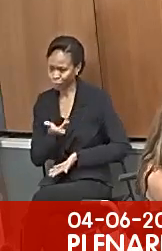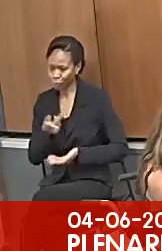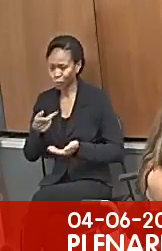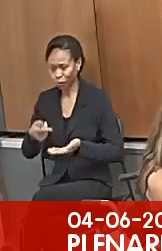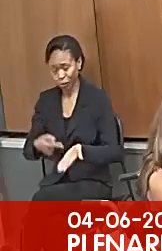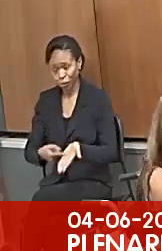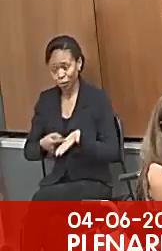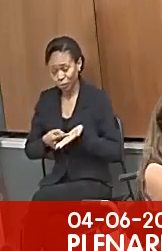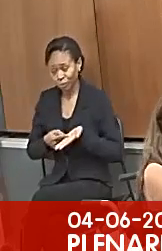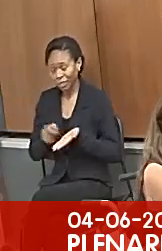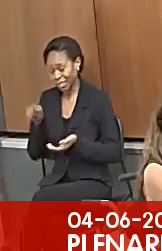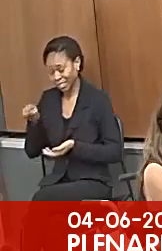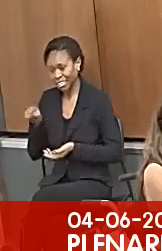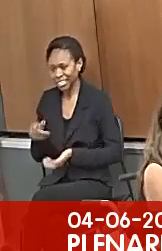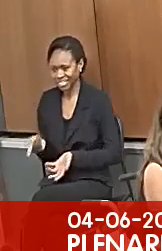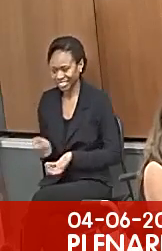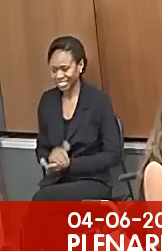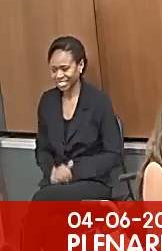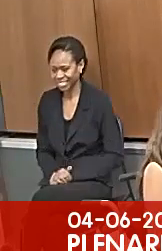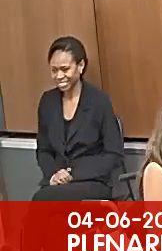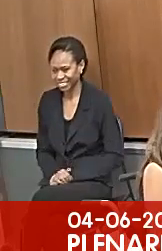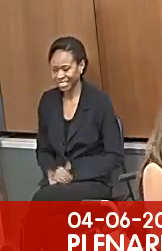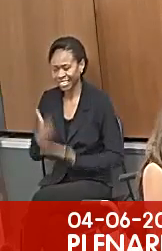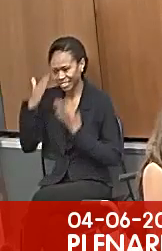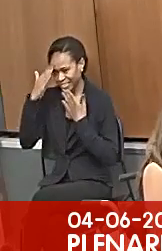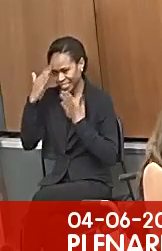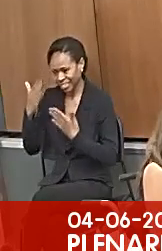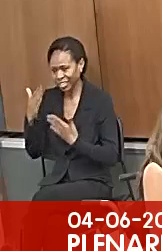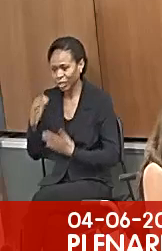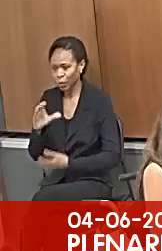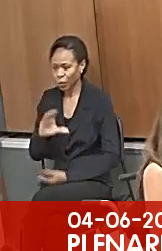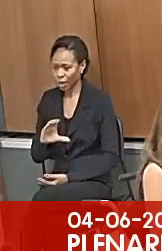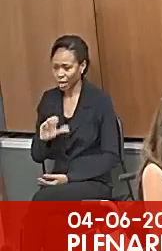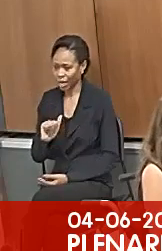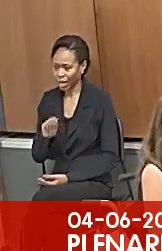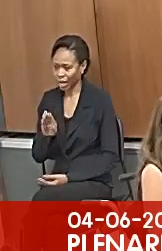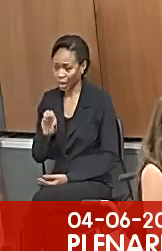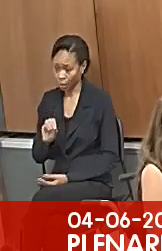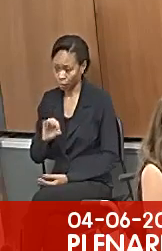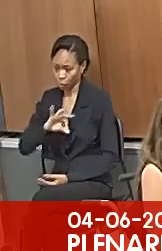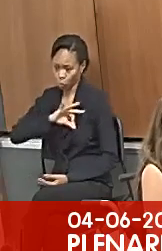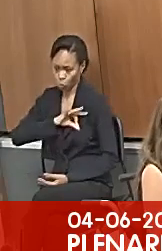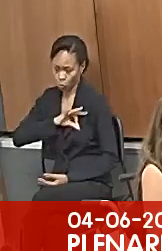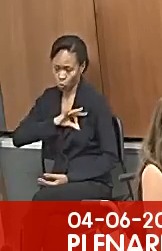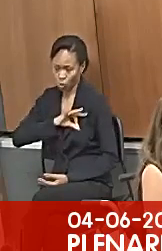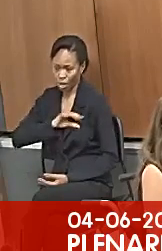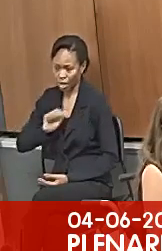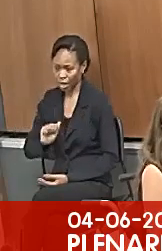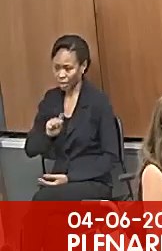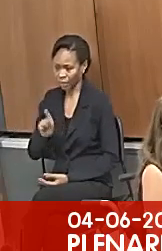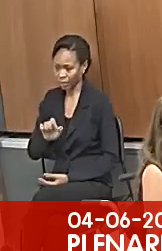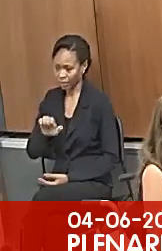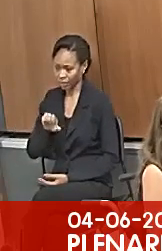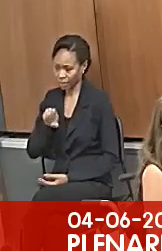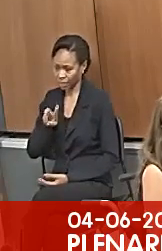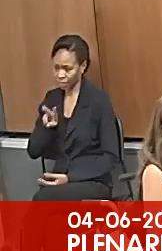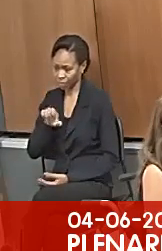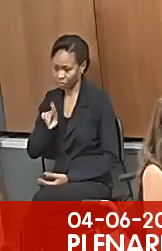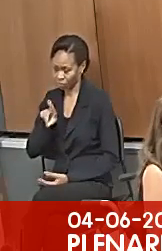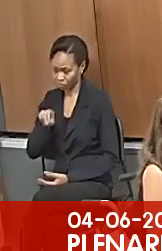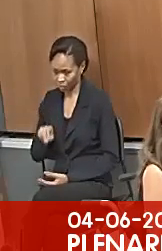aceitar. Bem, quero agradecer aqui o Cabo Azevedo, que é o pai do Jorge, né, marido da